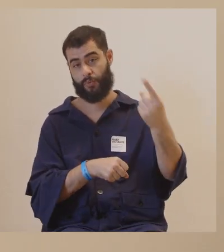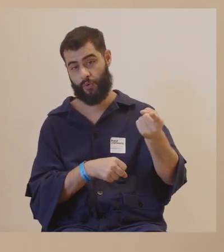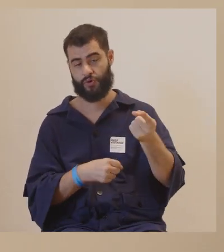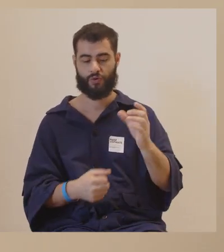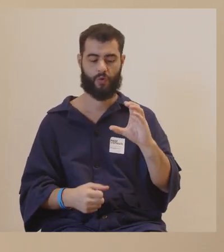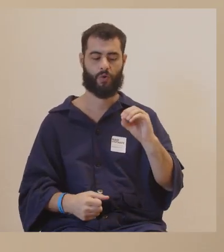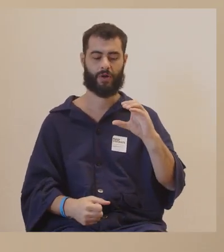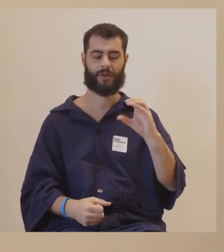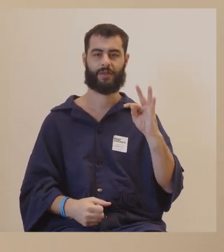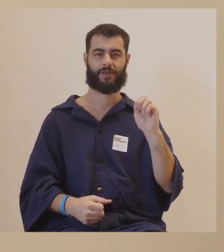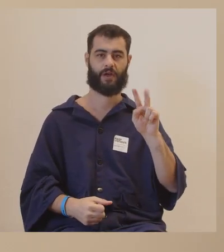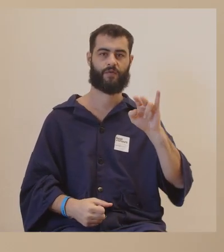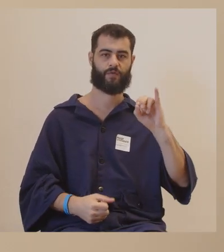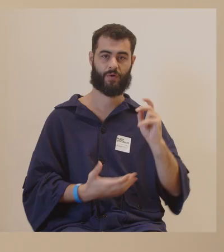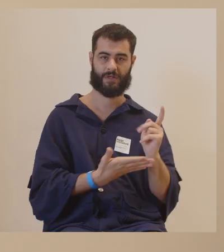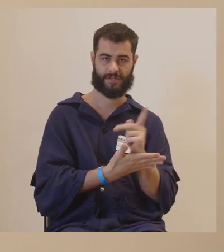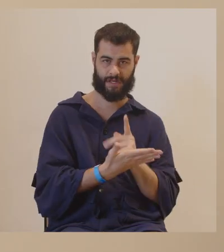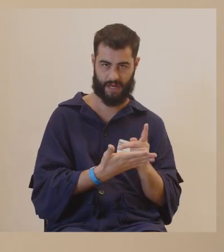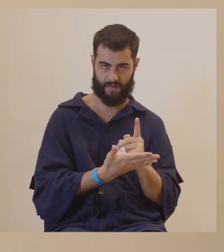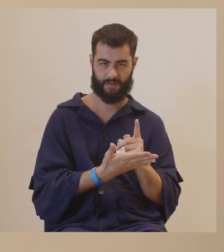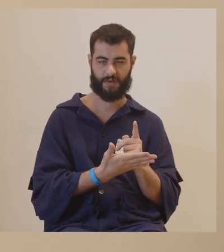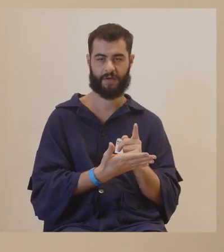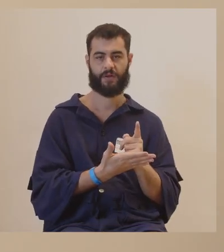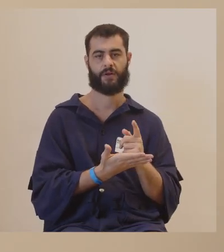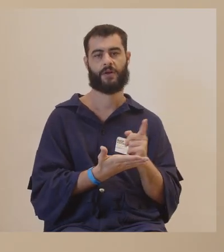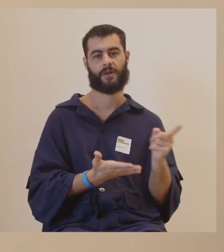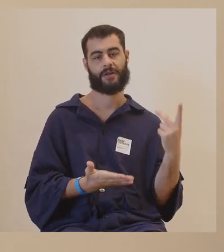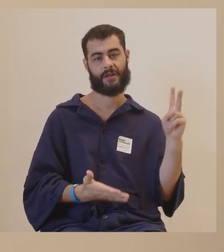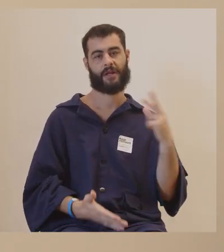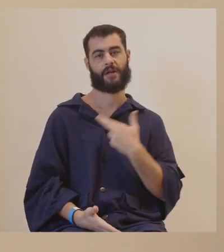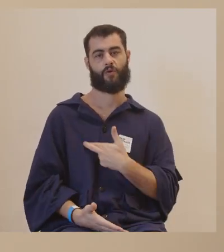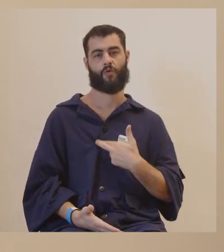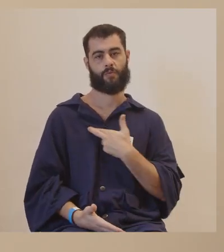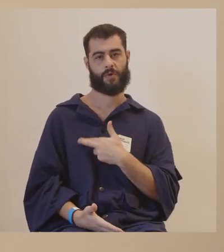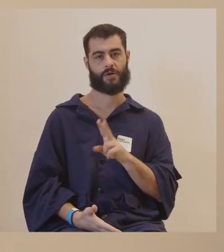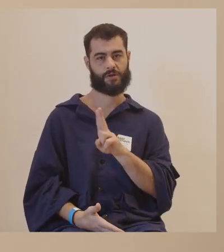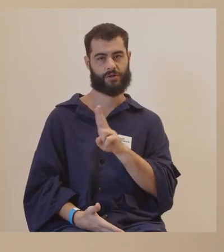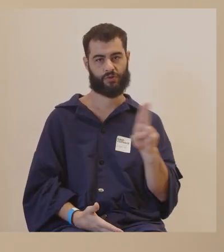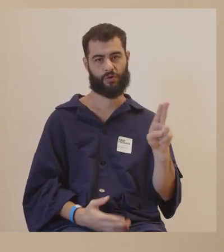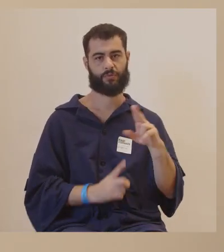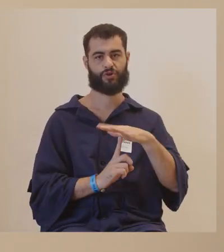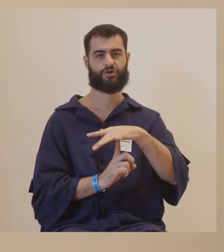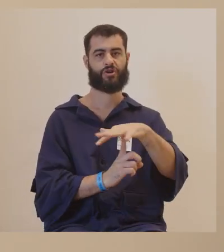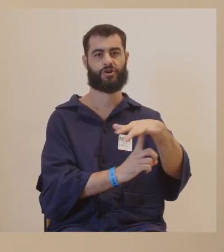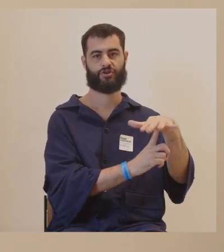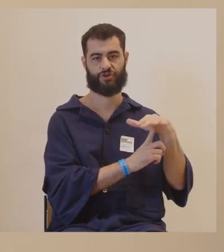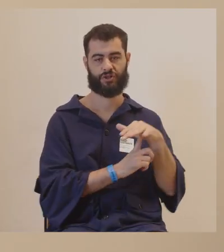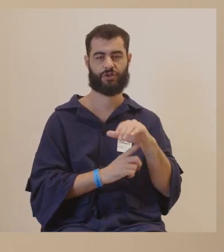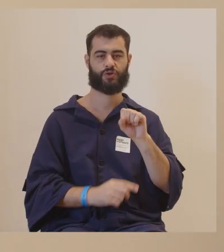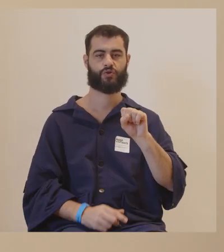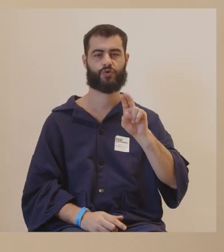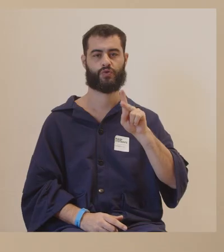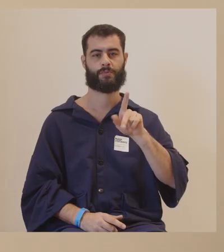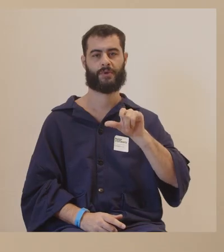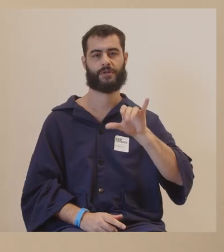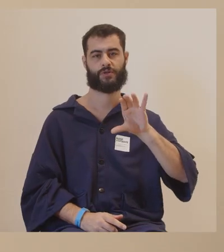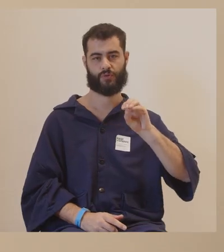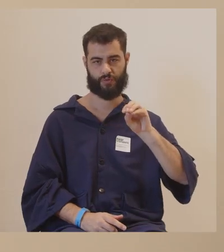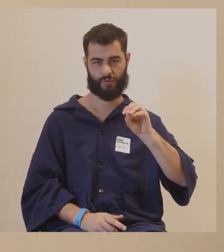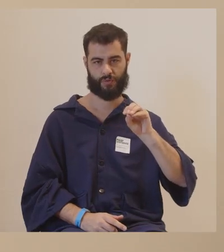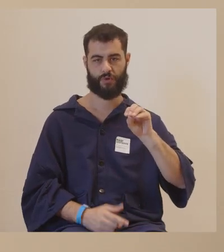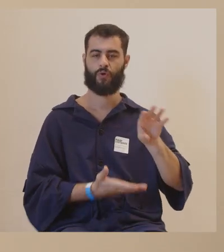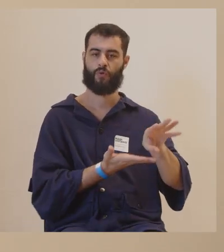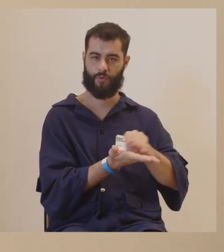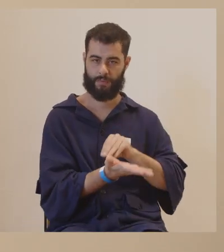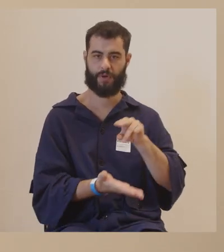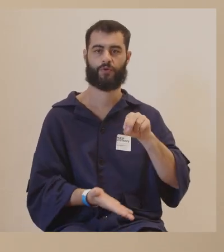escreve sobre essas obras, um romance do Octave Mirbeau que se chama O Jardim dos Suplícios, né? Que é inspirado no Jardim do